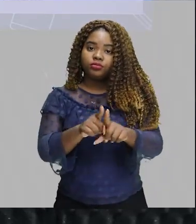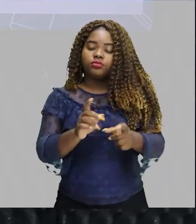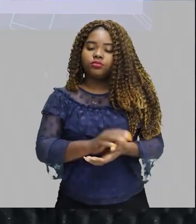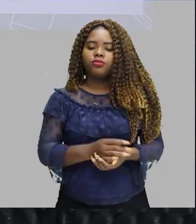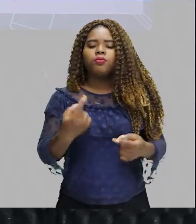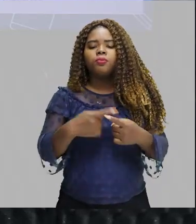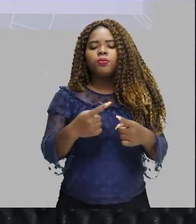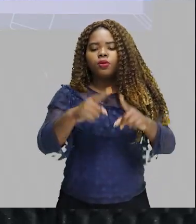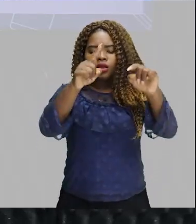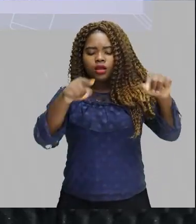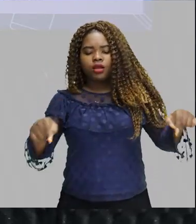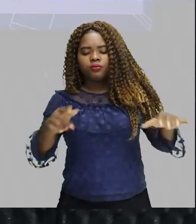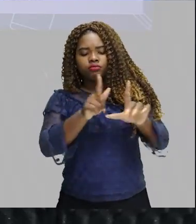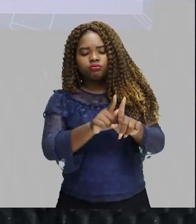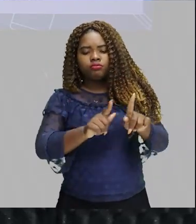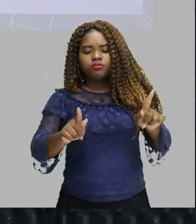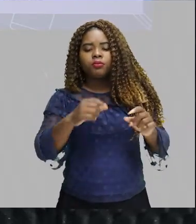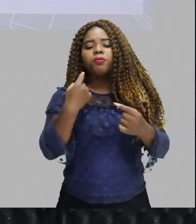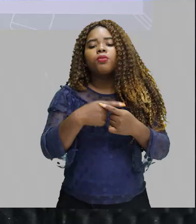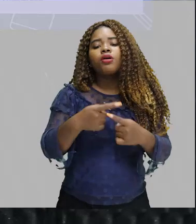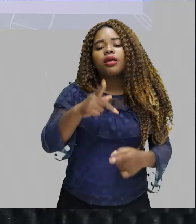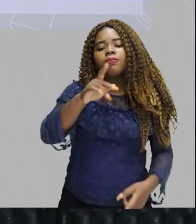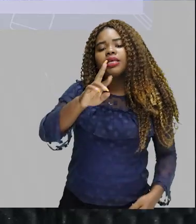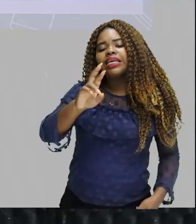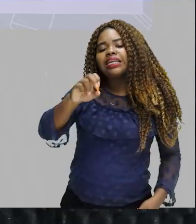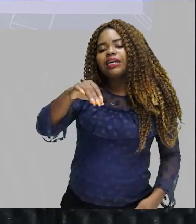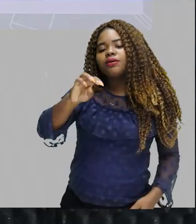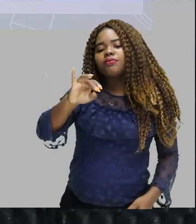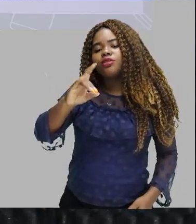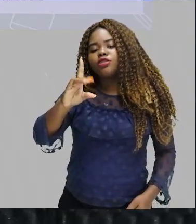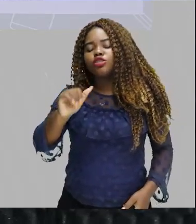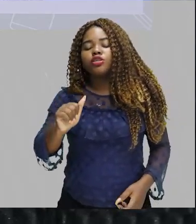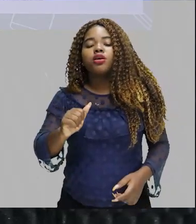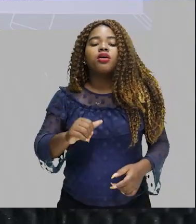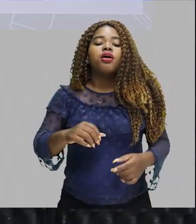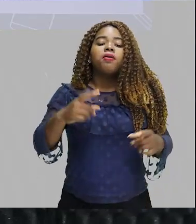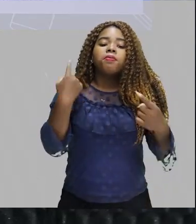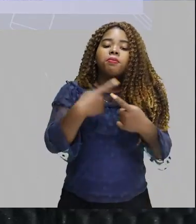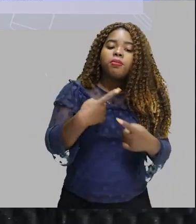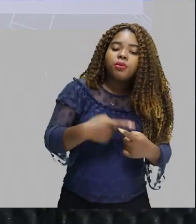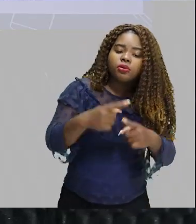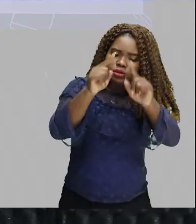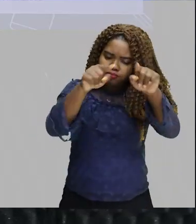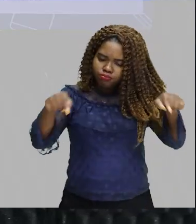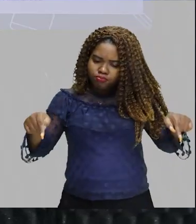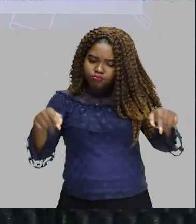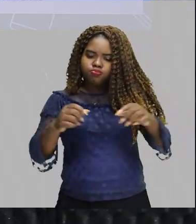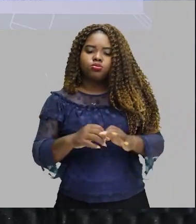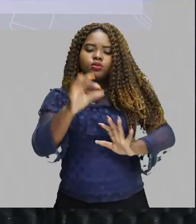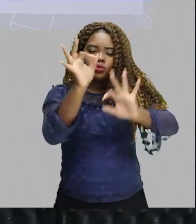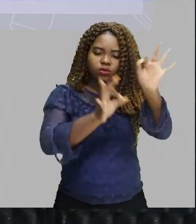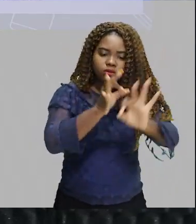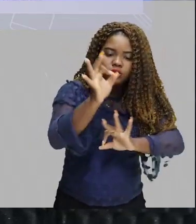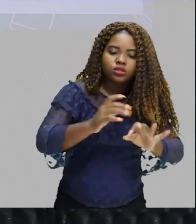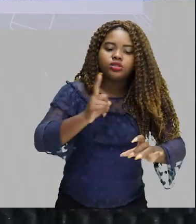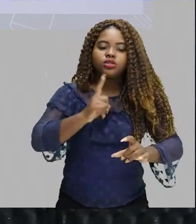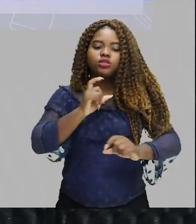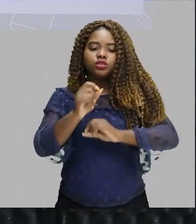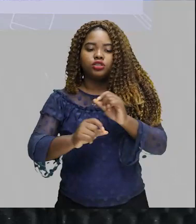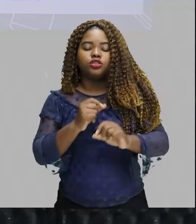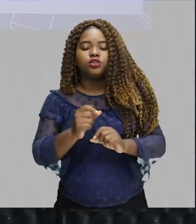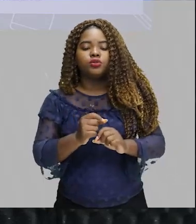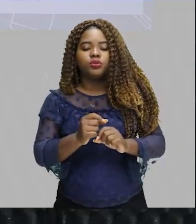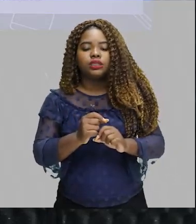esse gráfico, Marcos, ele é chamado de pirâmide etária? Porque quando ele foi elaborado, nós tínhamos altas taxas de natalidade, ou seja,